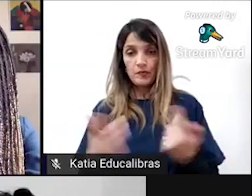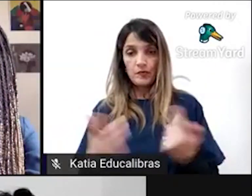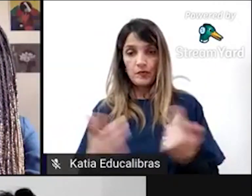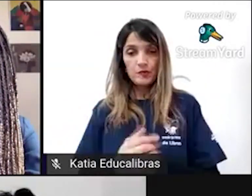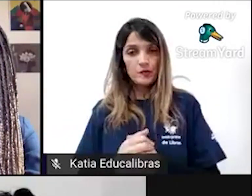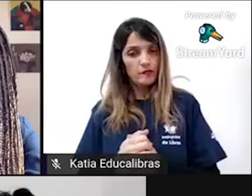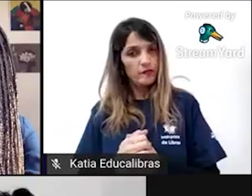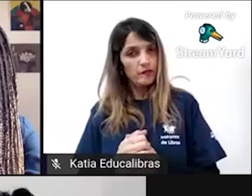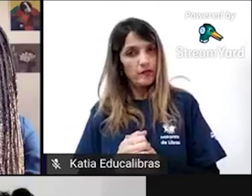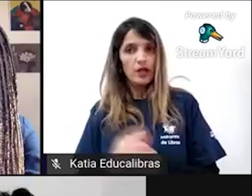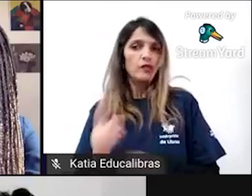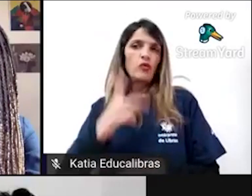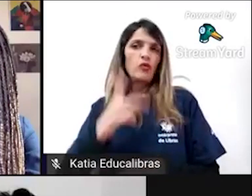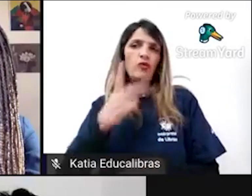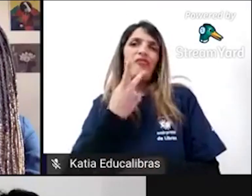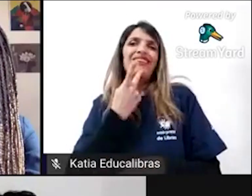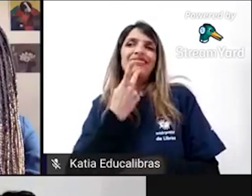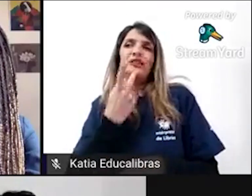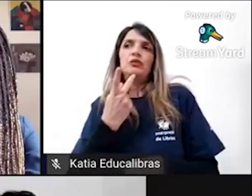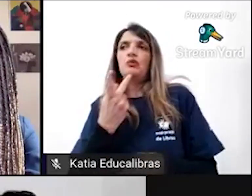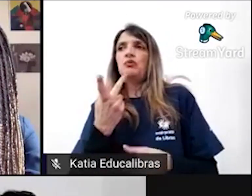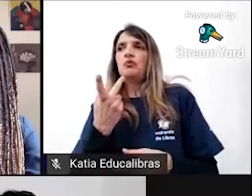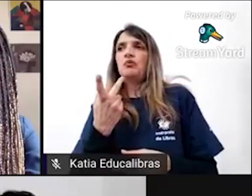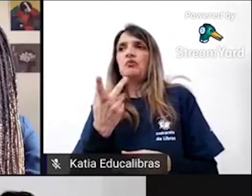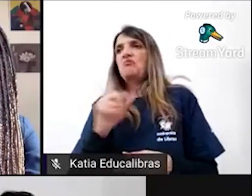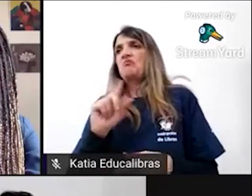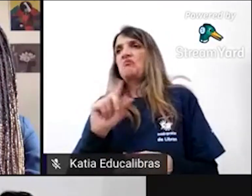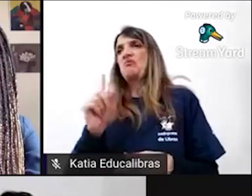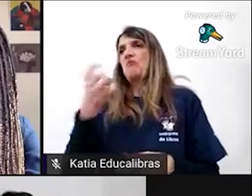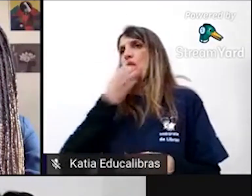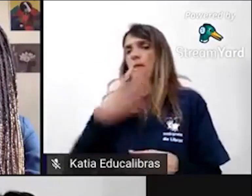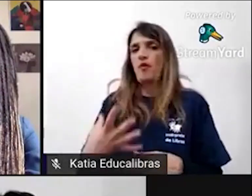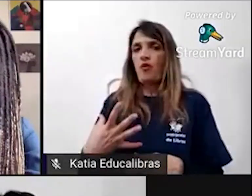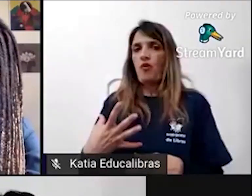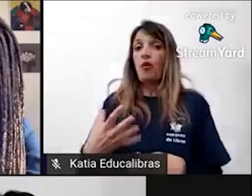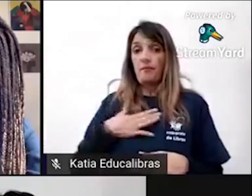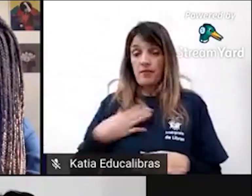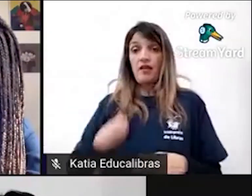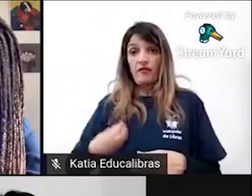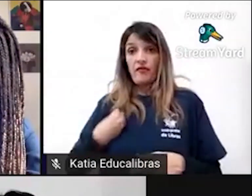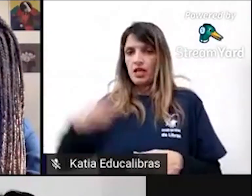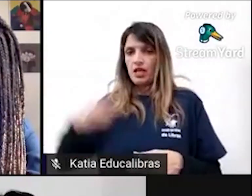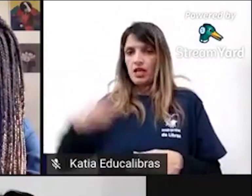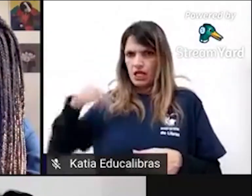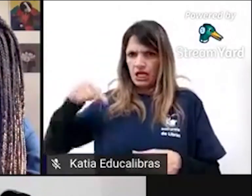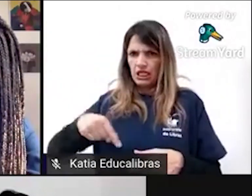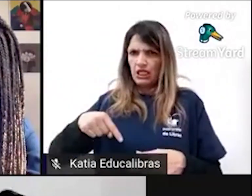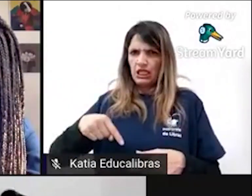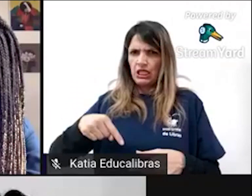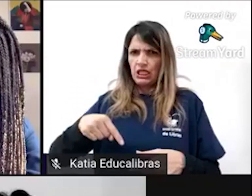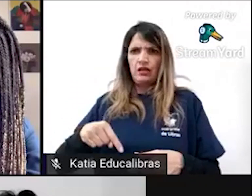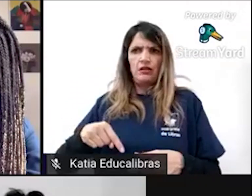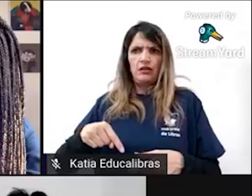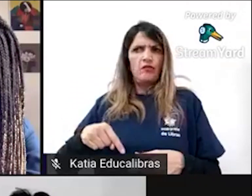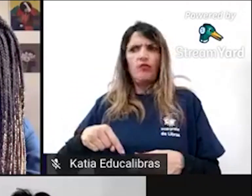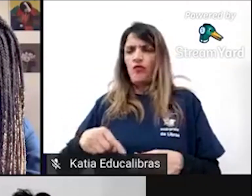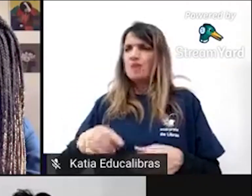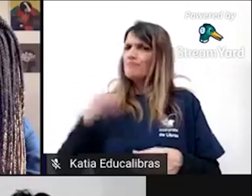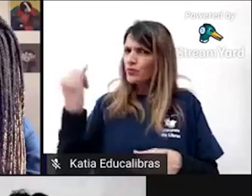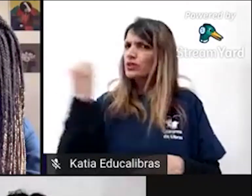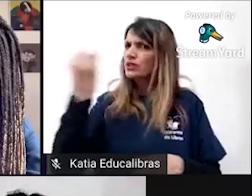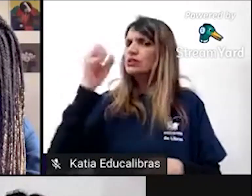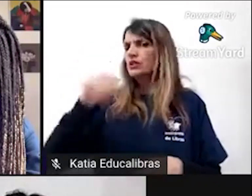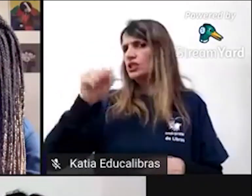uma negação dessa minha passagem pela cidade, não. Acho que ela foi absolutamente útil, importante,